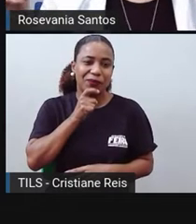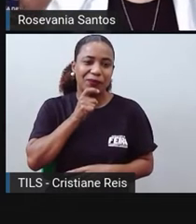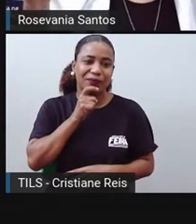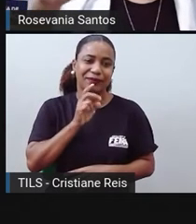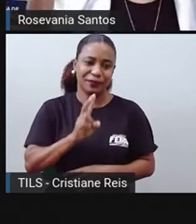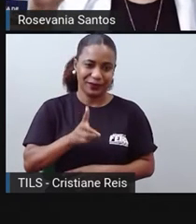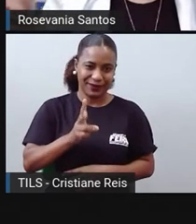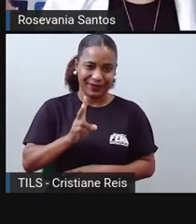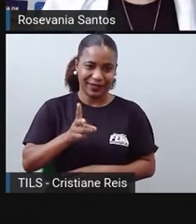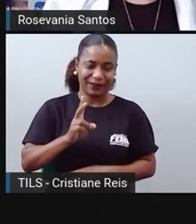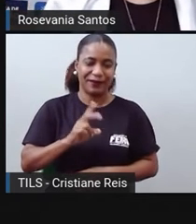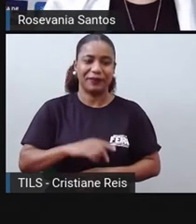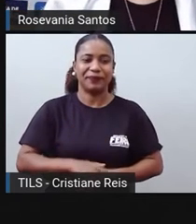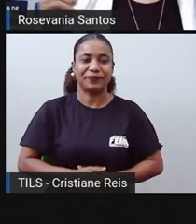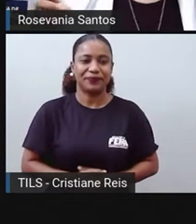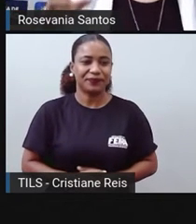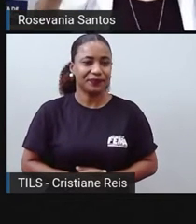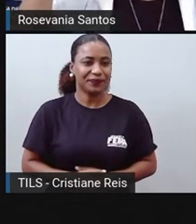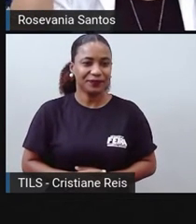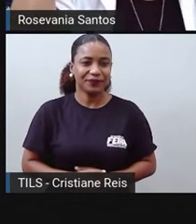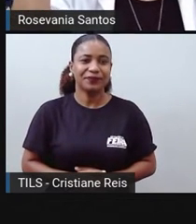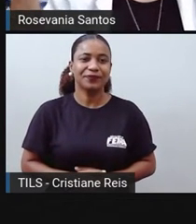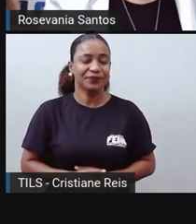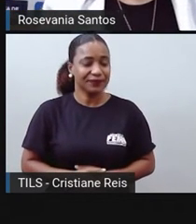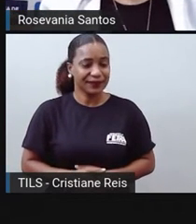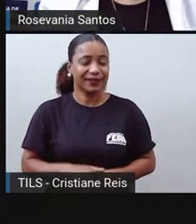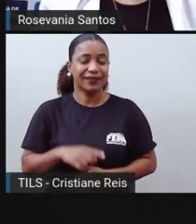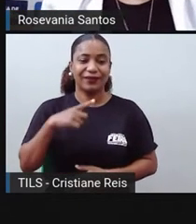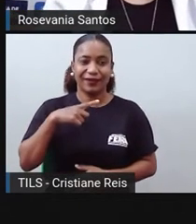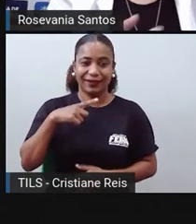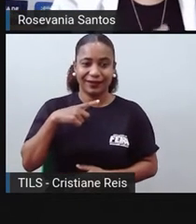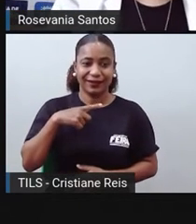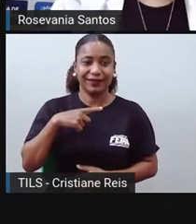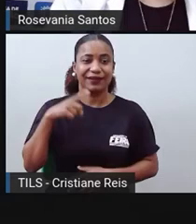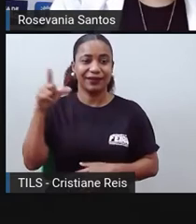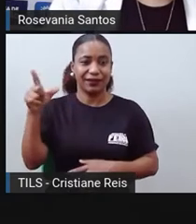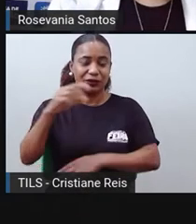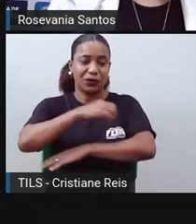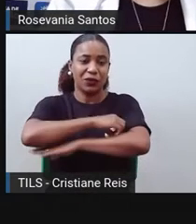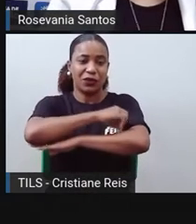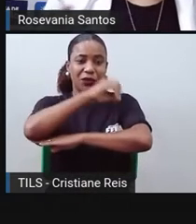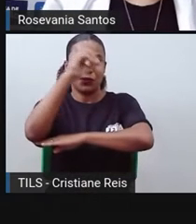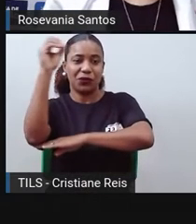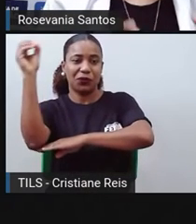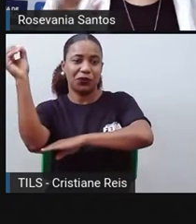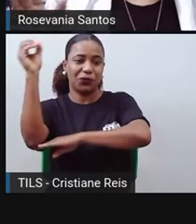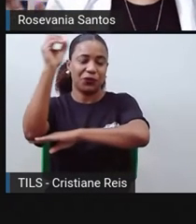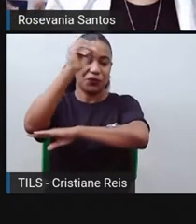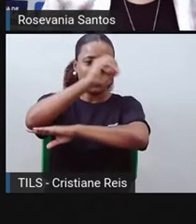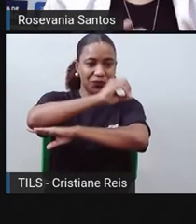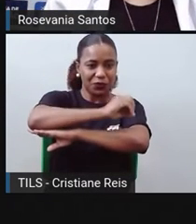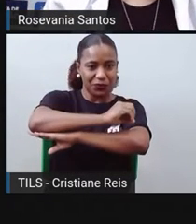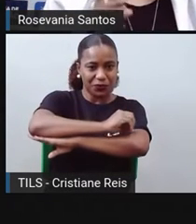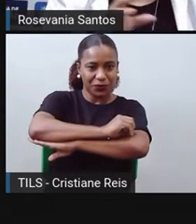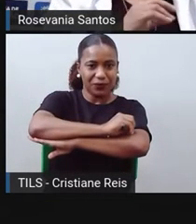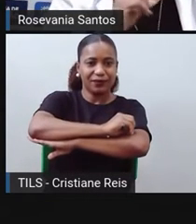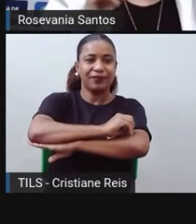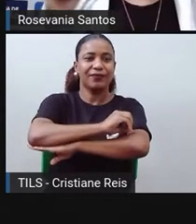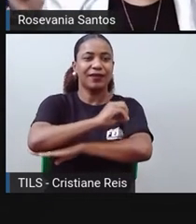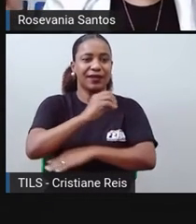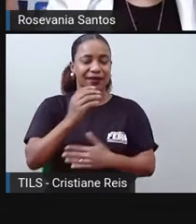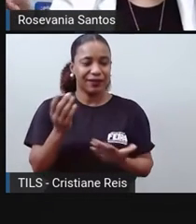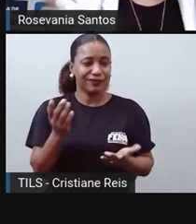ele no movimento aparente do sol, né? Ele nascer de manhã e no final da tarde ele se pôr, não é isso? O movimento aparente, porque a gente sabe que quem